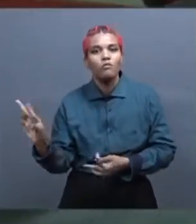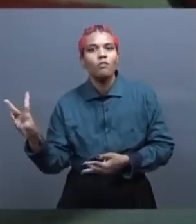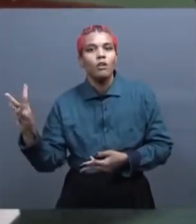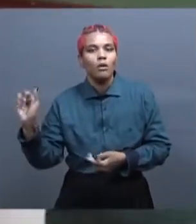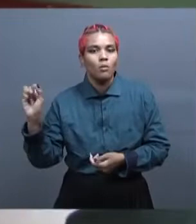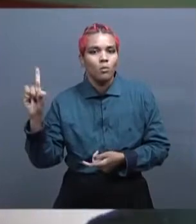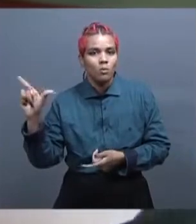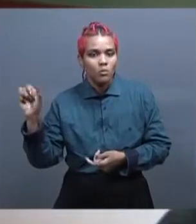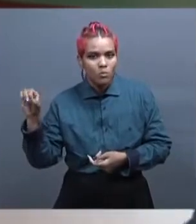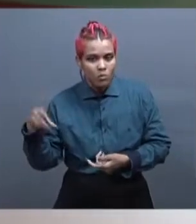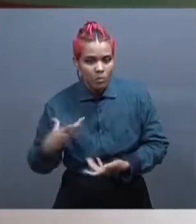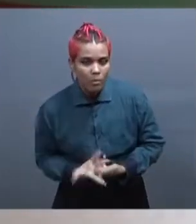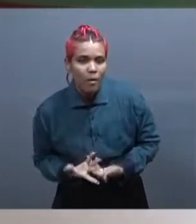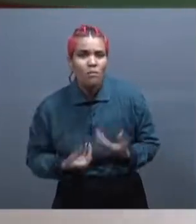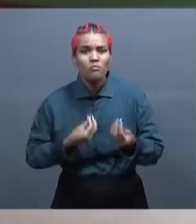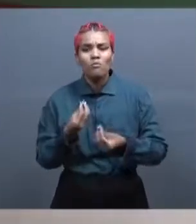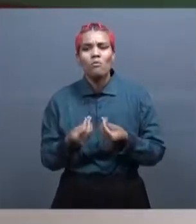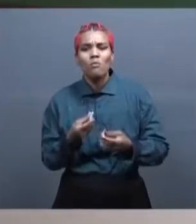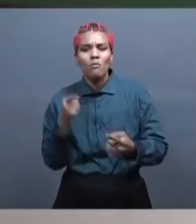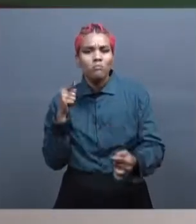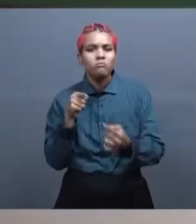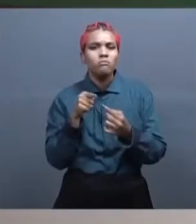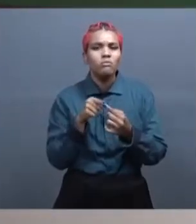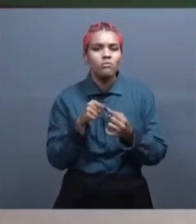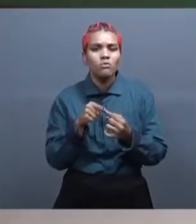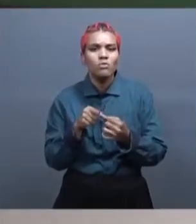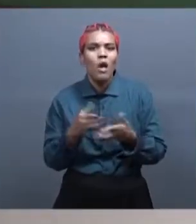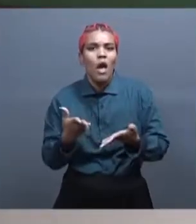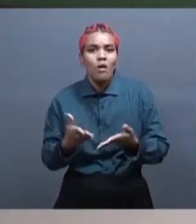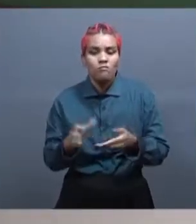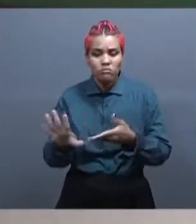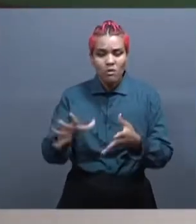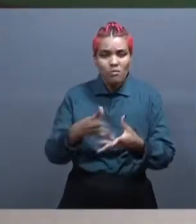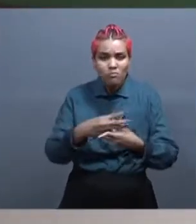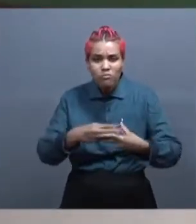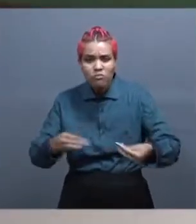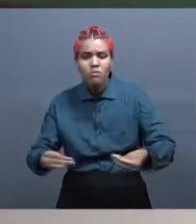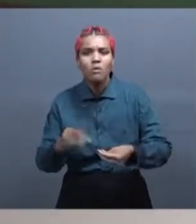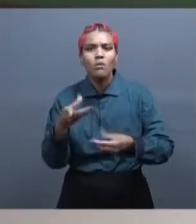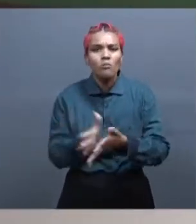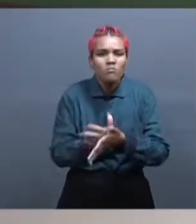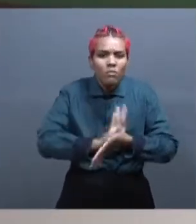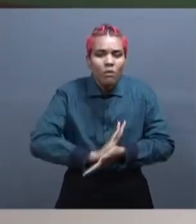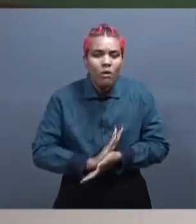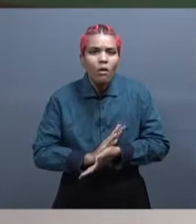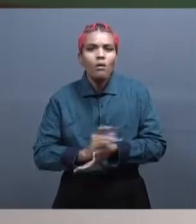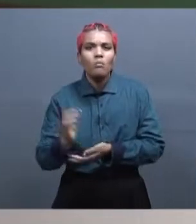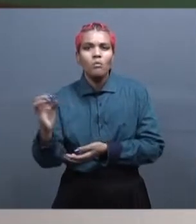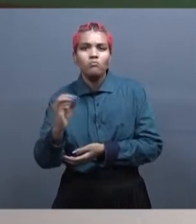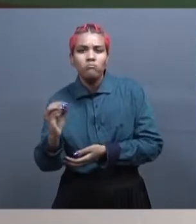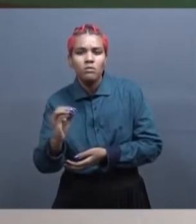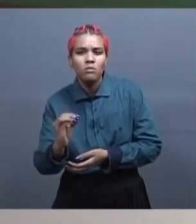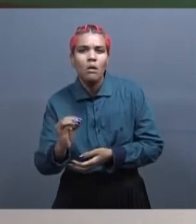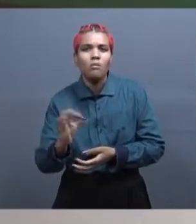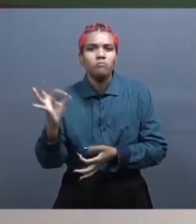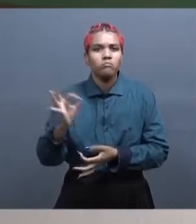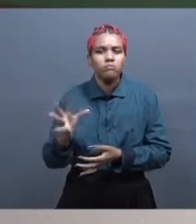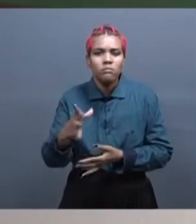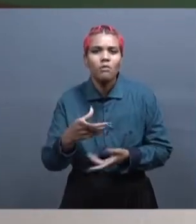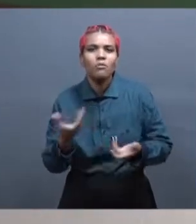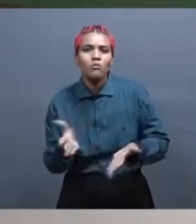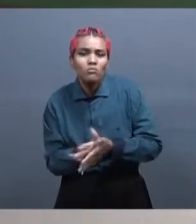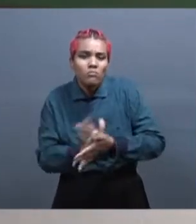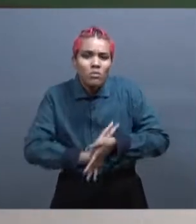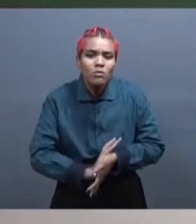objetivo é a quebra do preconceito zero discriminação porque hoje não é o hiv e aids que mata é o